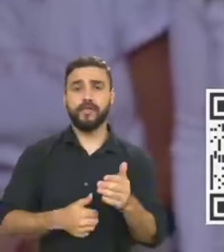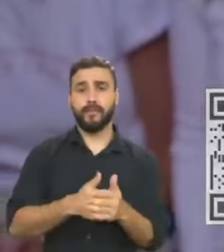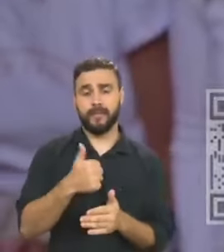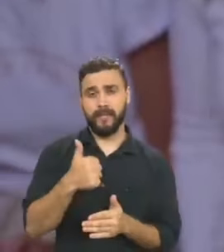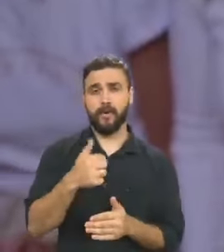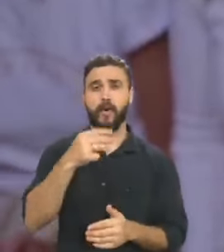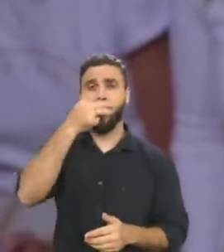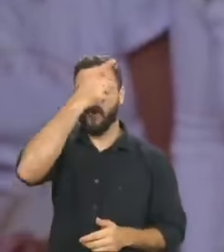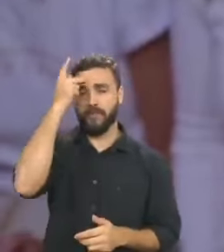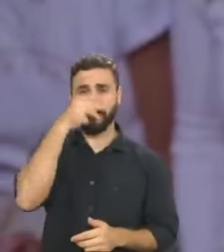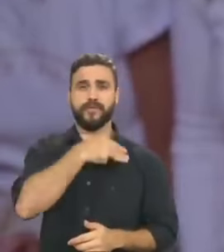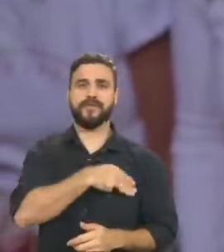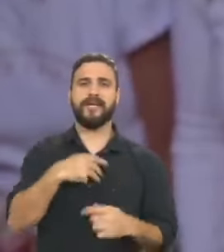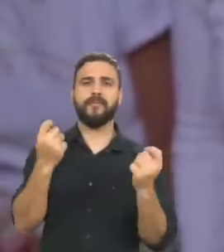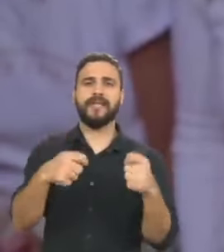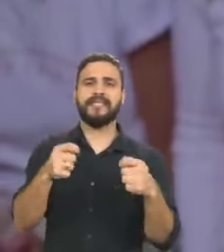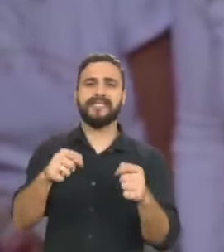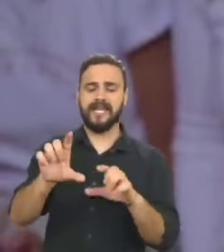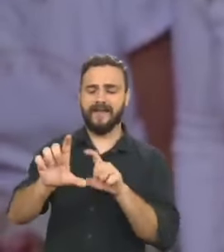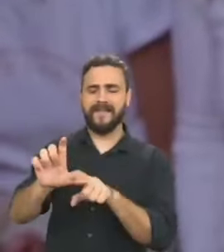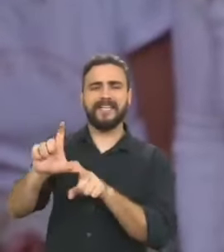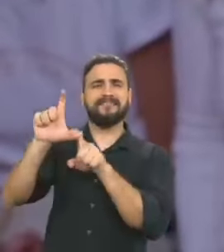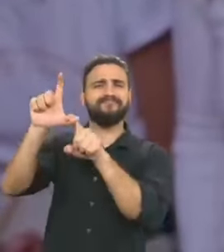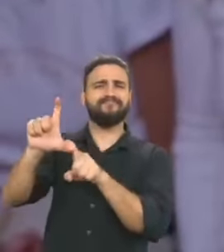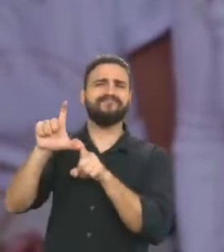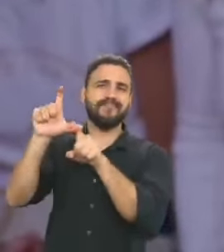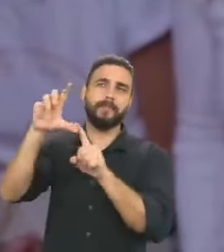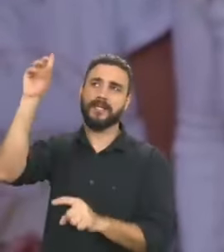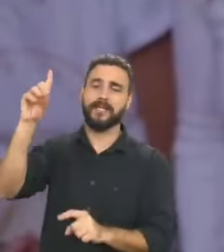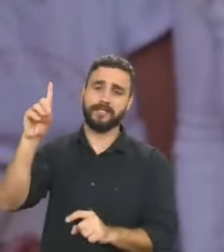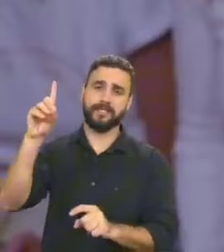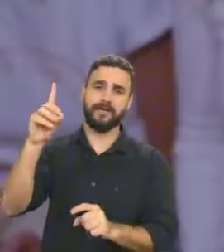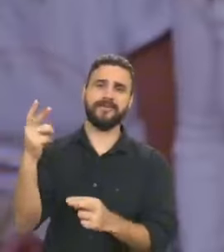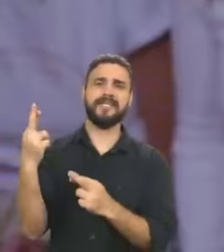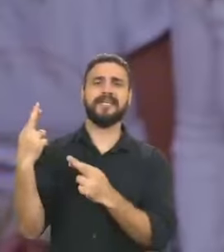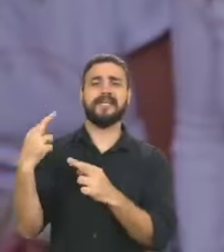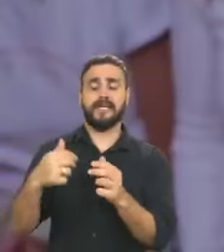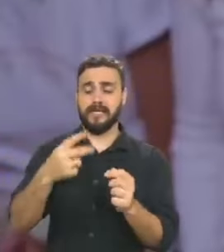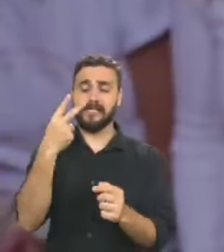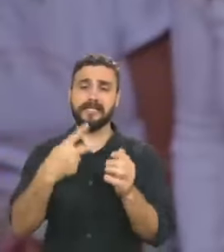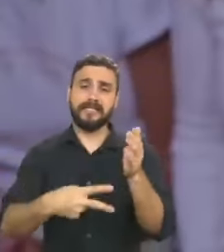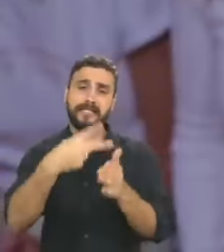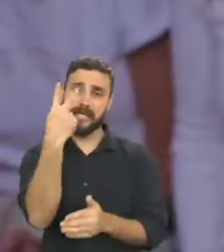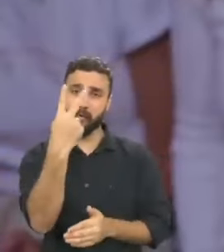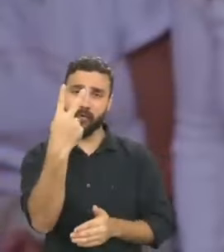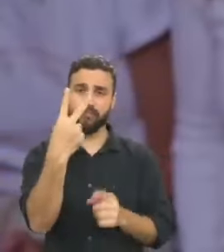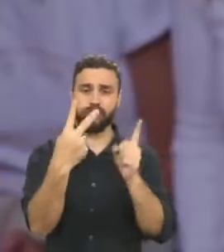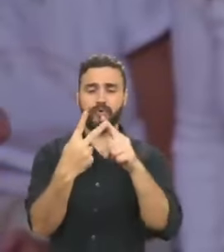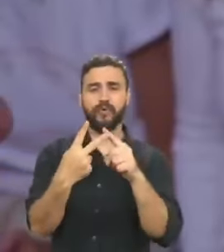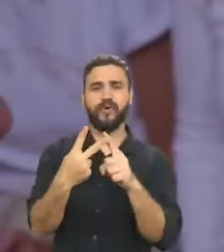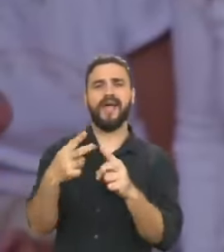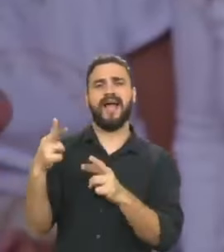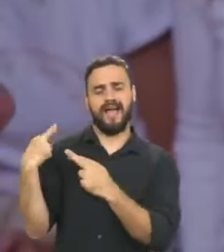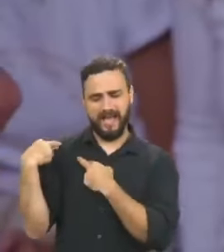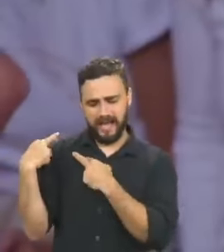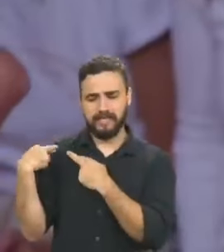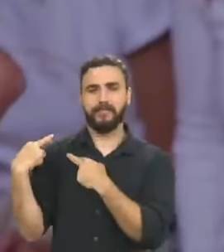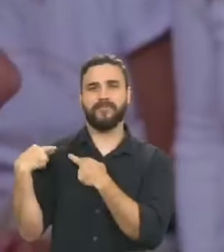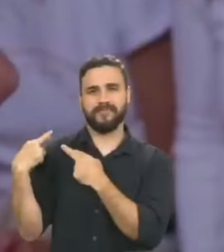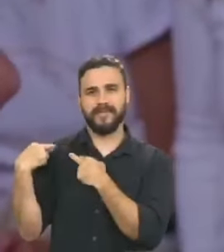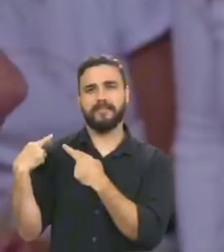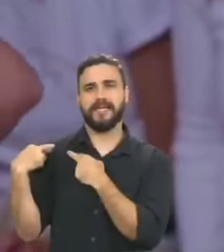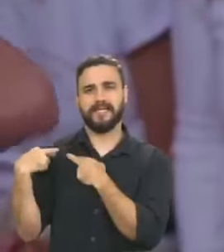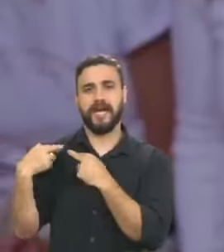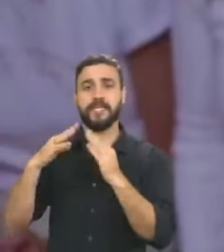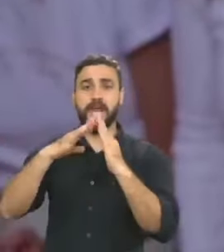dependência total do Senhor. E a segunda coisa é a responsabilidade, como Paulo teve quando tinha que fazer as tendas. Ele recebia a oferta da